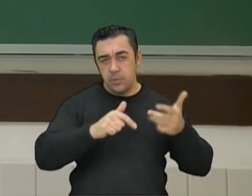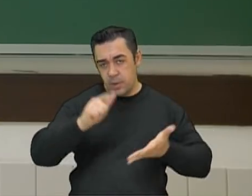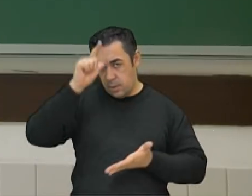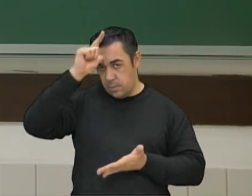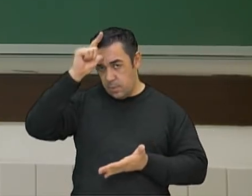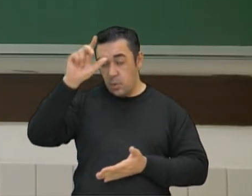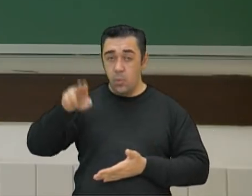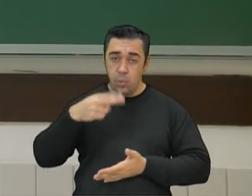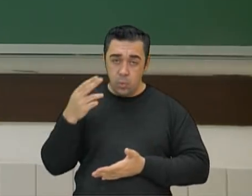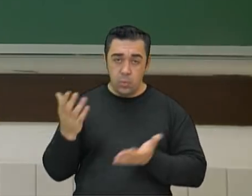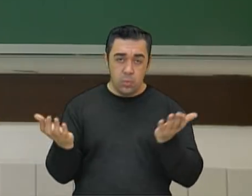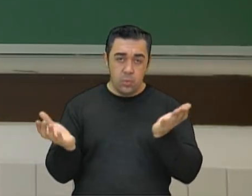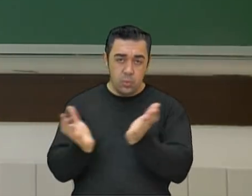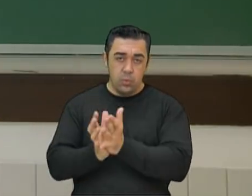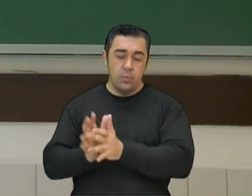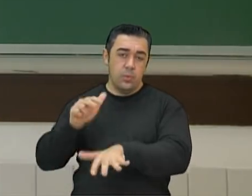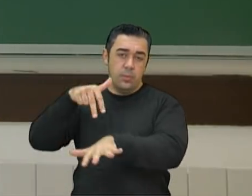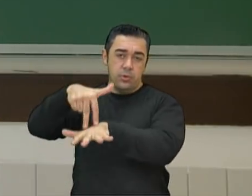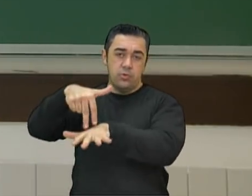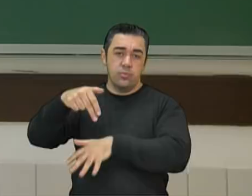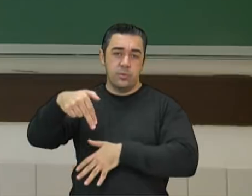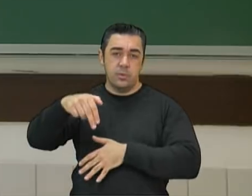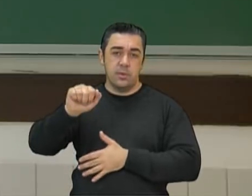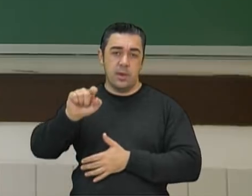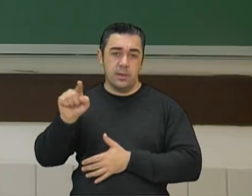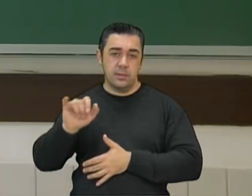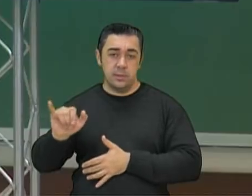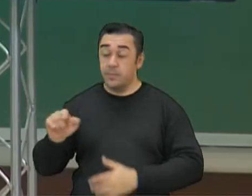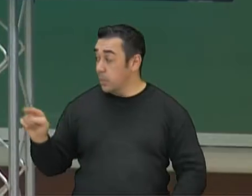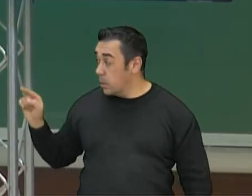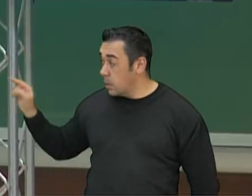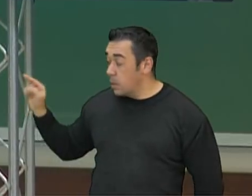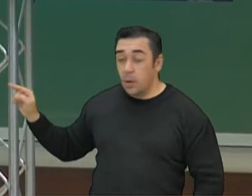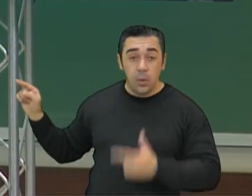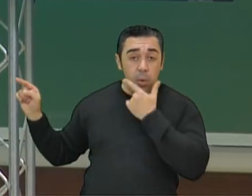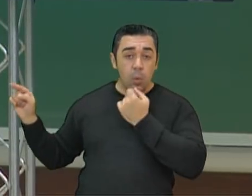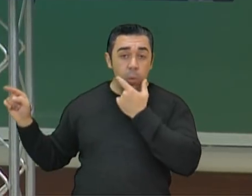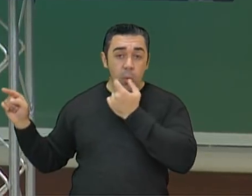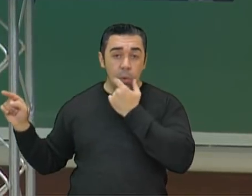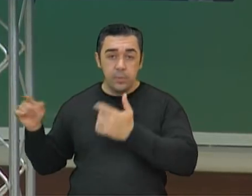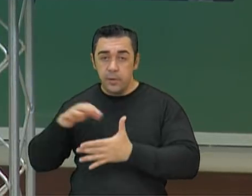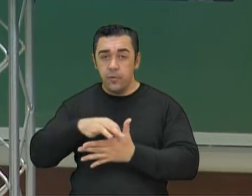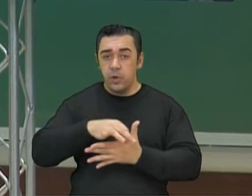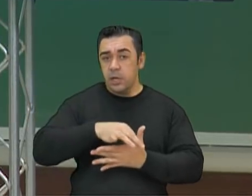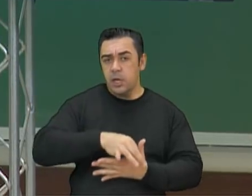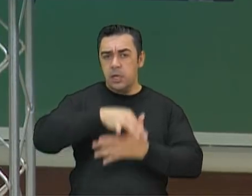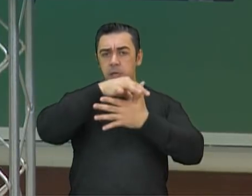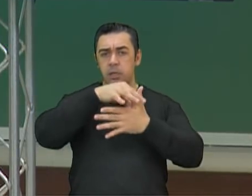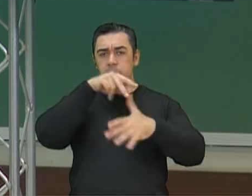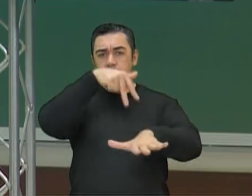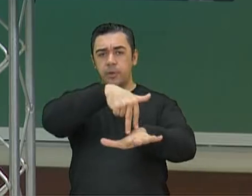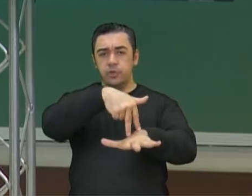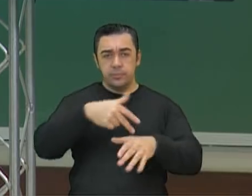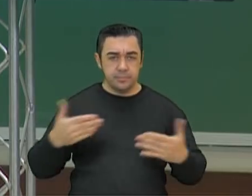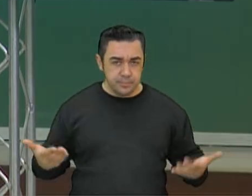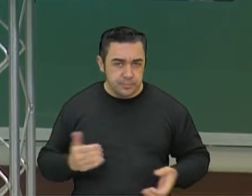Nazi, e mais aqui, a figura do Hitler, exatamente quando ele assumiu a liderança desse partido.